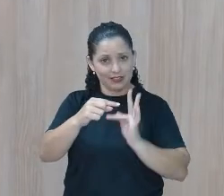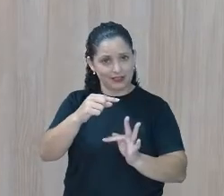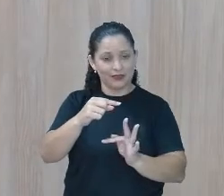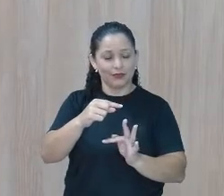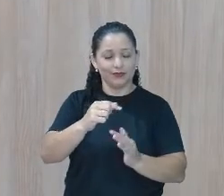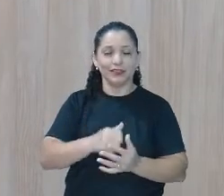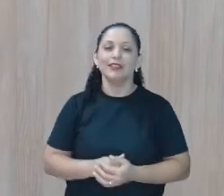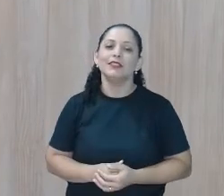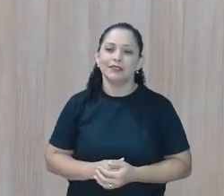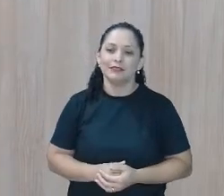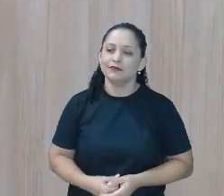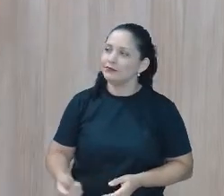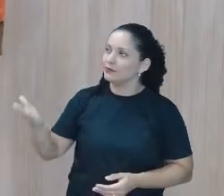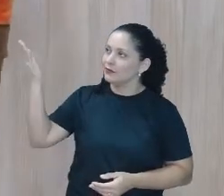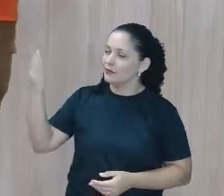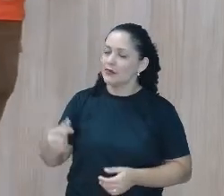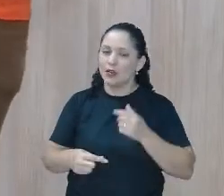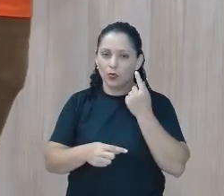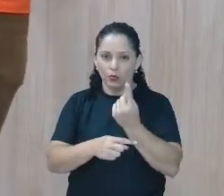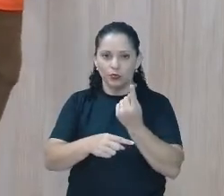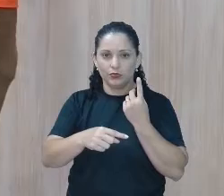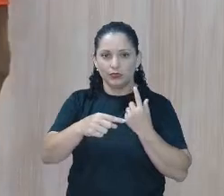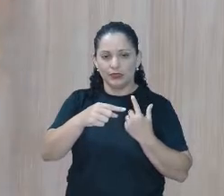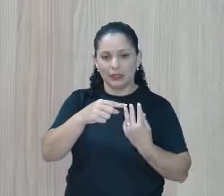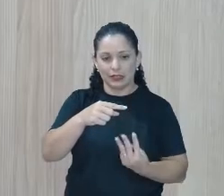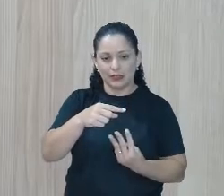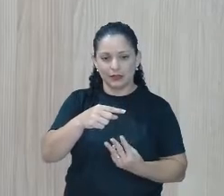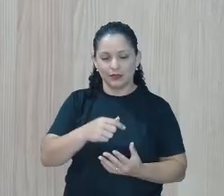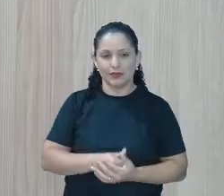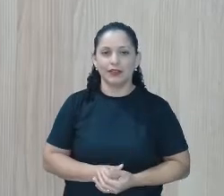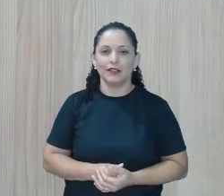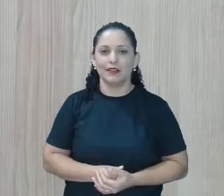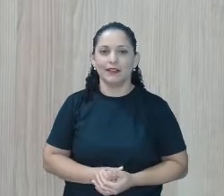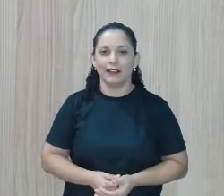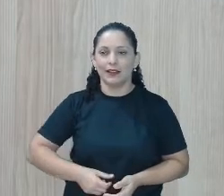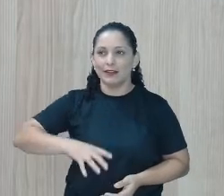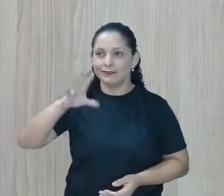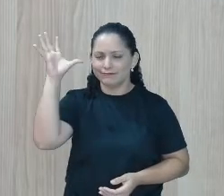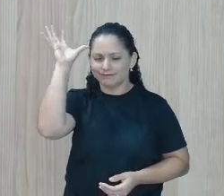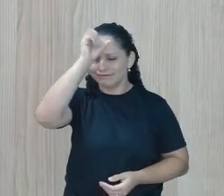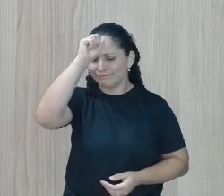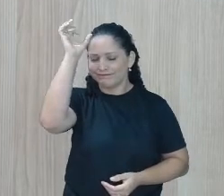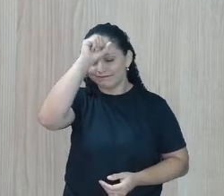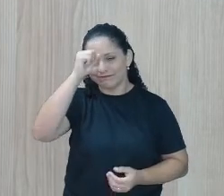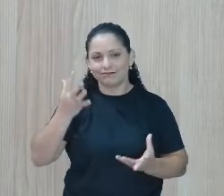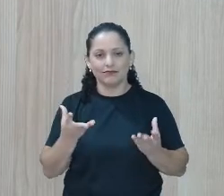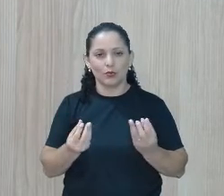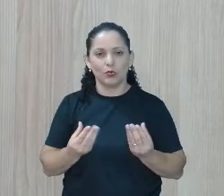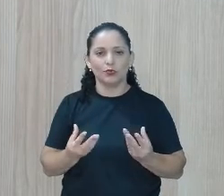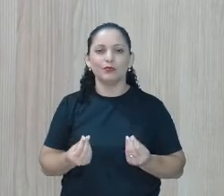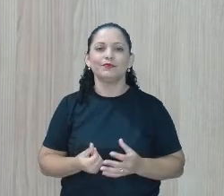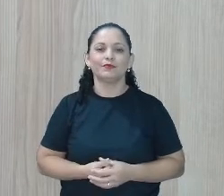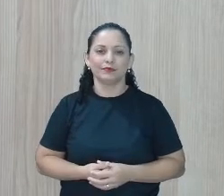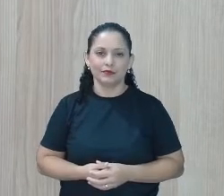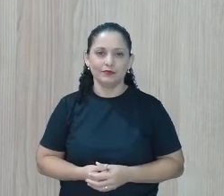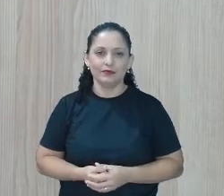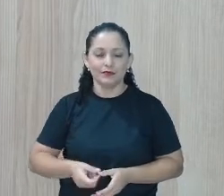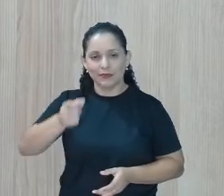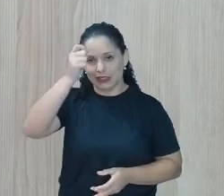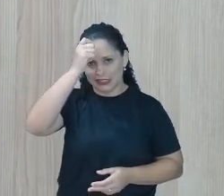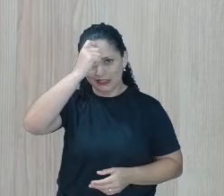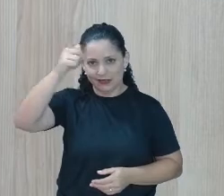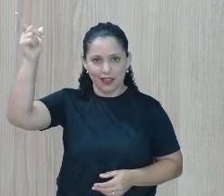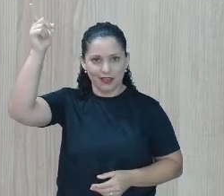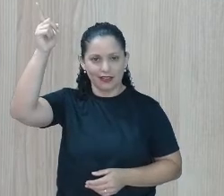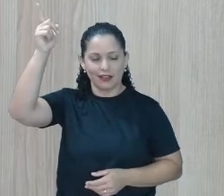vida. Vem da fração 1/3. Minha gente, eu tô aprendendo demais. Que é dividir uma parte em 3. A mesma